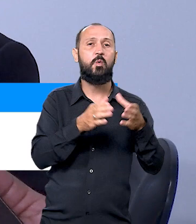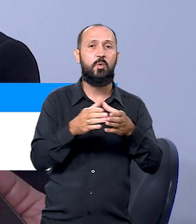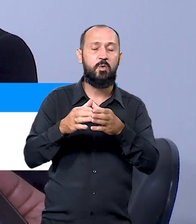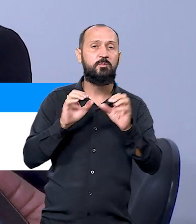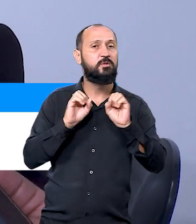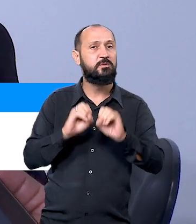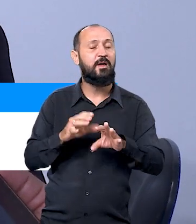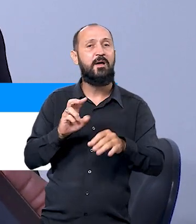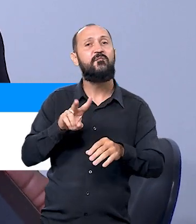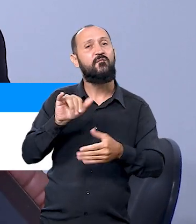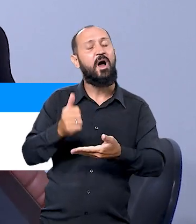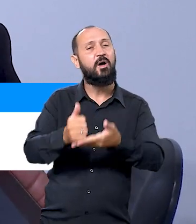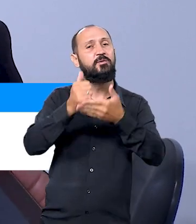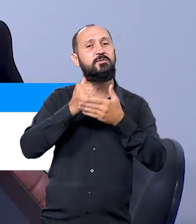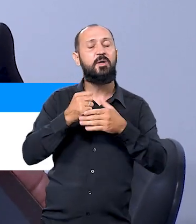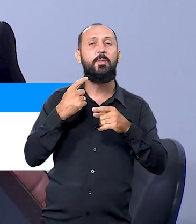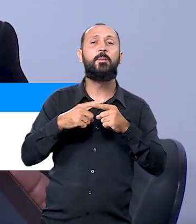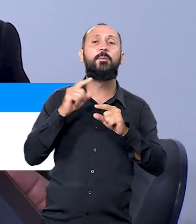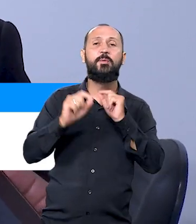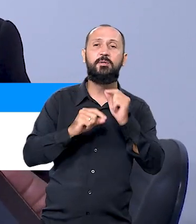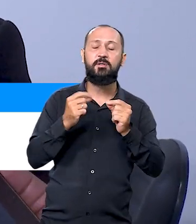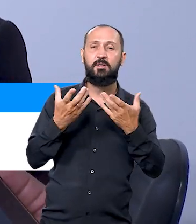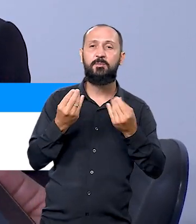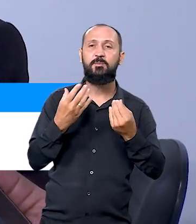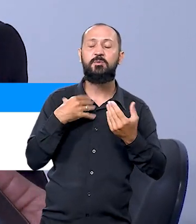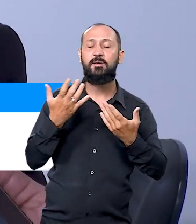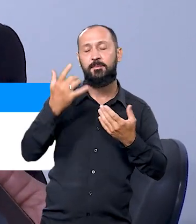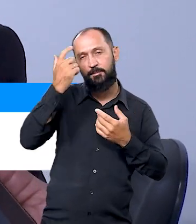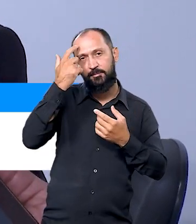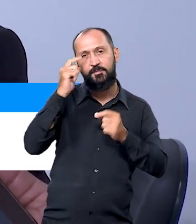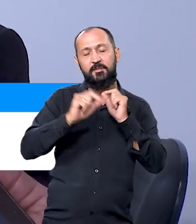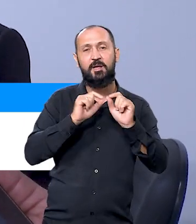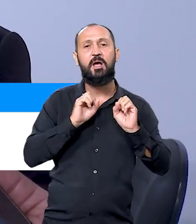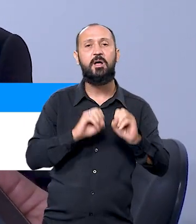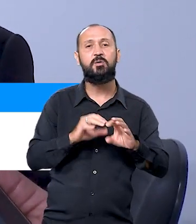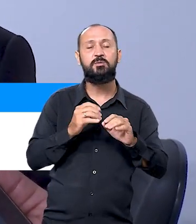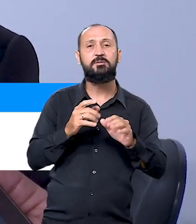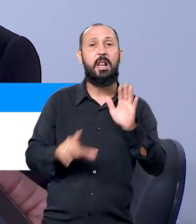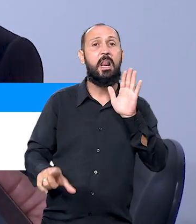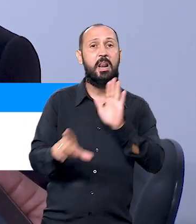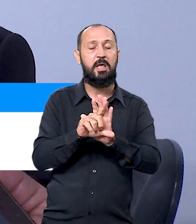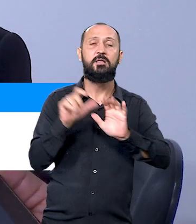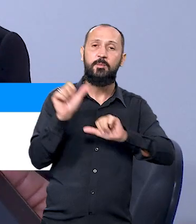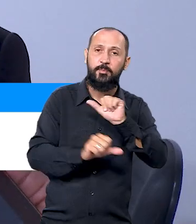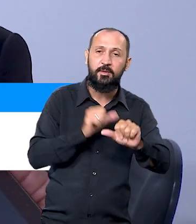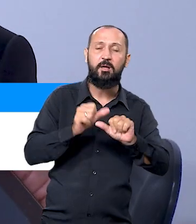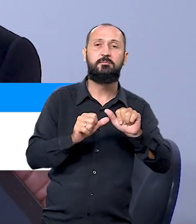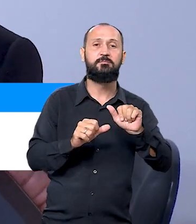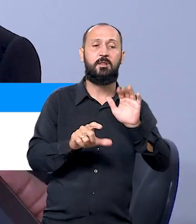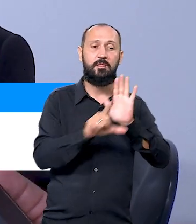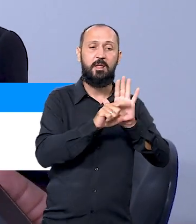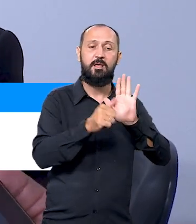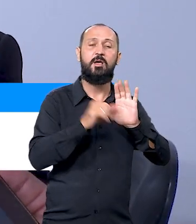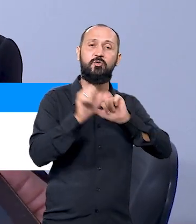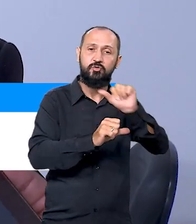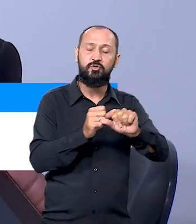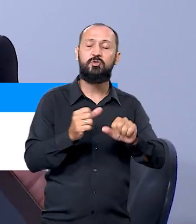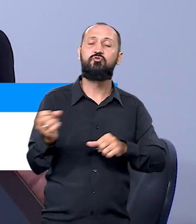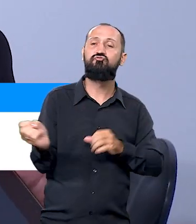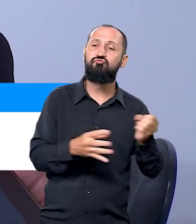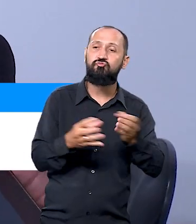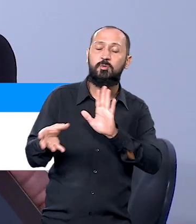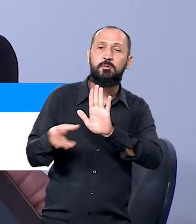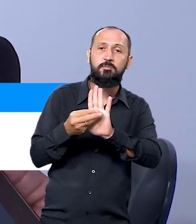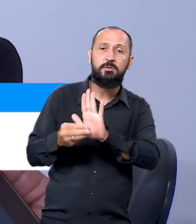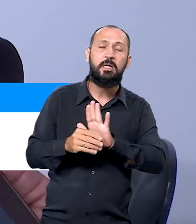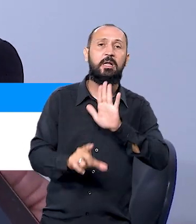então a comissão de educação vai nos ajudar muito porque muito daquilo que a gente imagina fazer paraa educação tem que virar lei tem que alterar as leis antigas